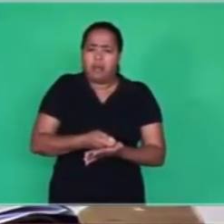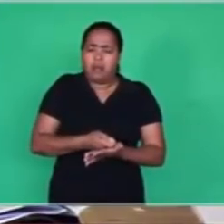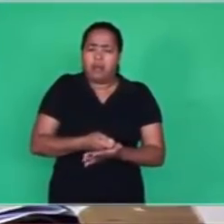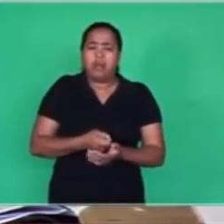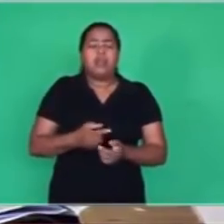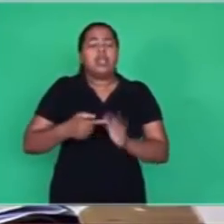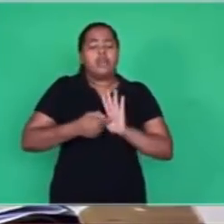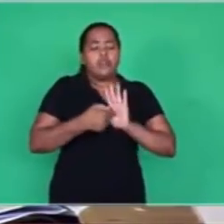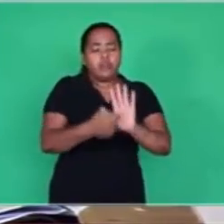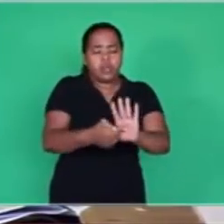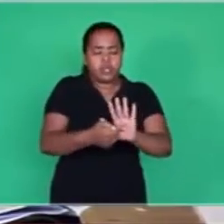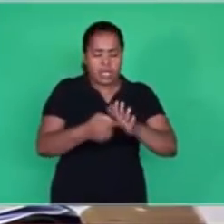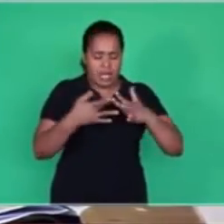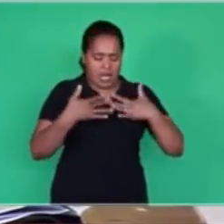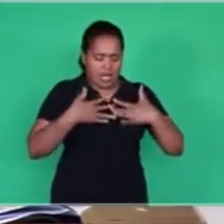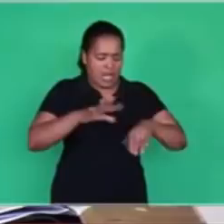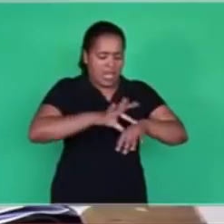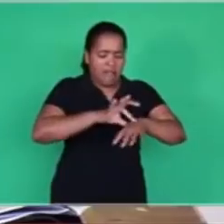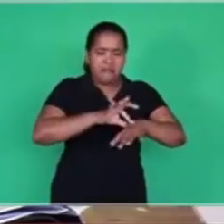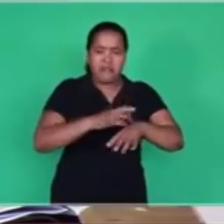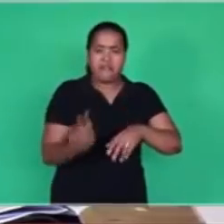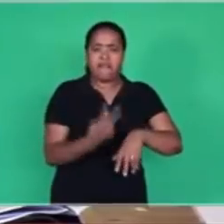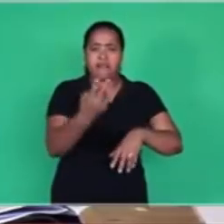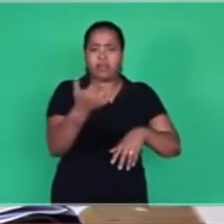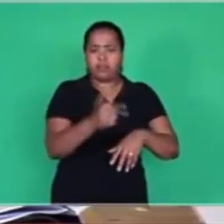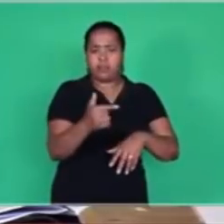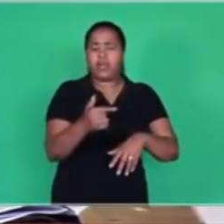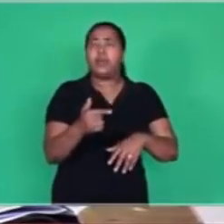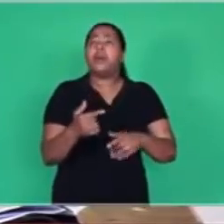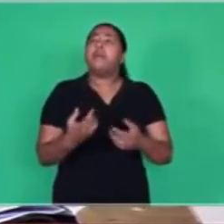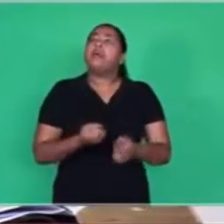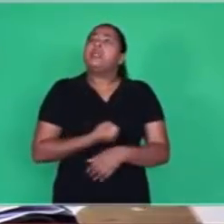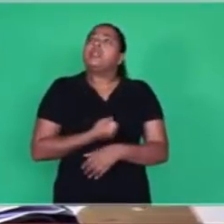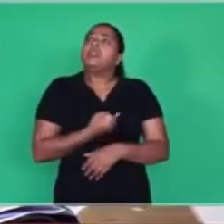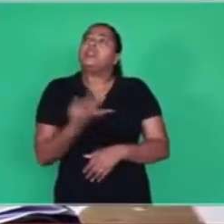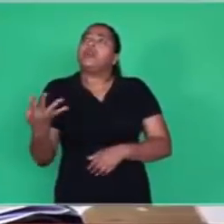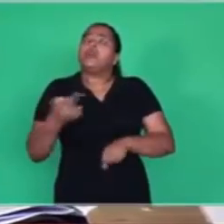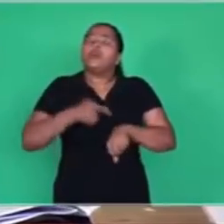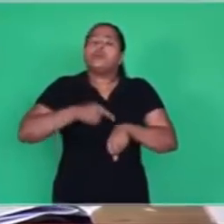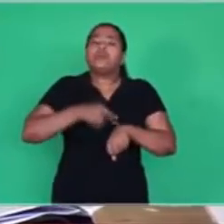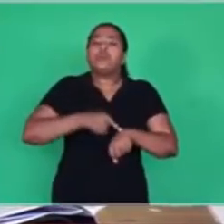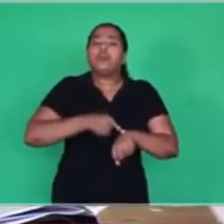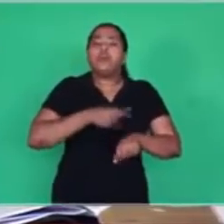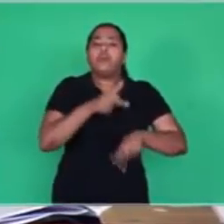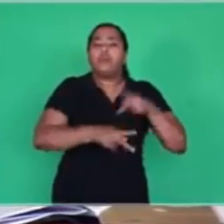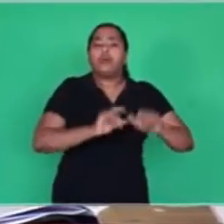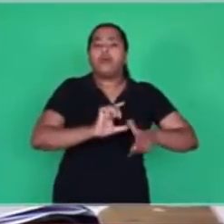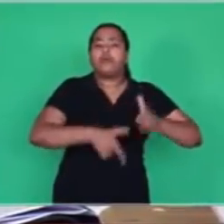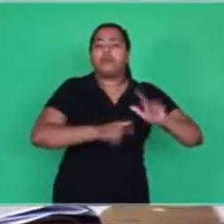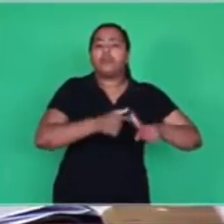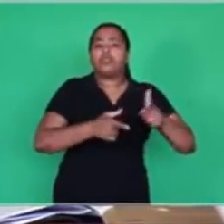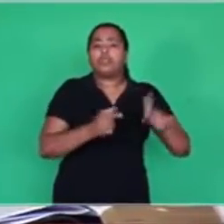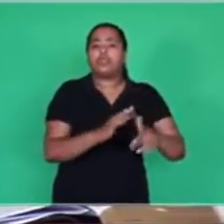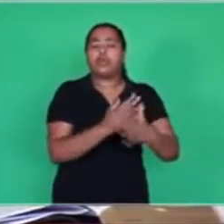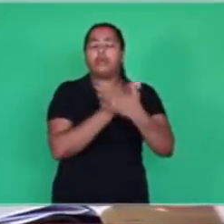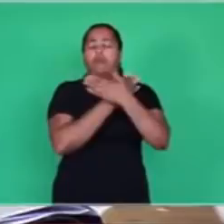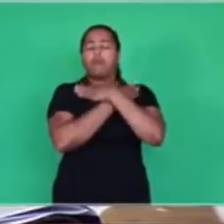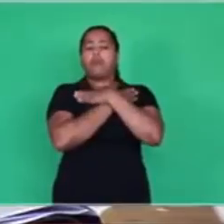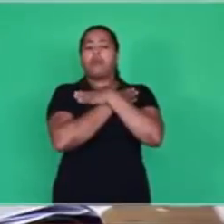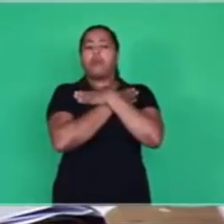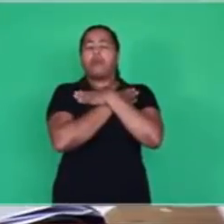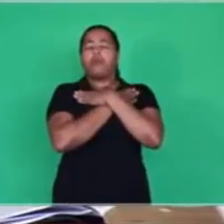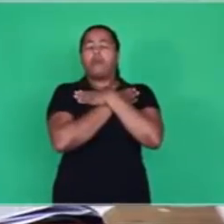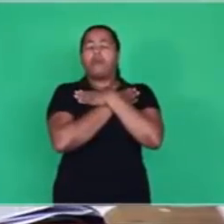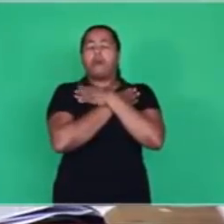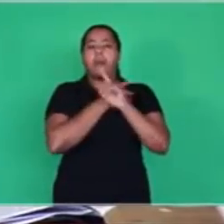aproveita. Sabe quanto tempo Israel vai sepultar os corpos? 7 meses sepultando